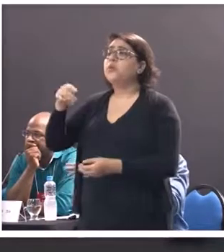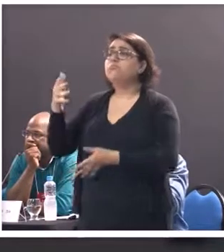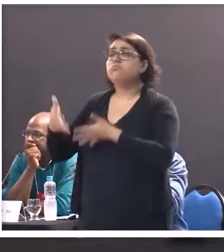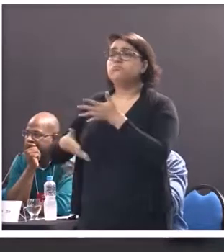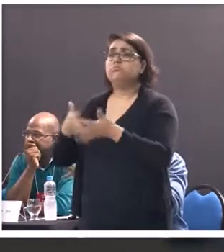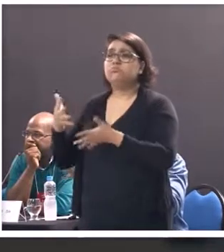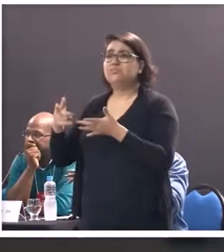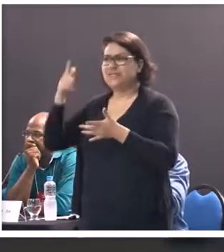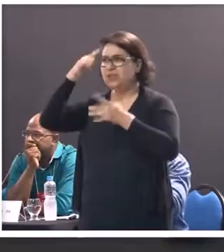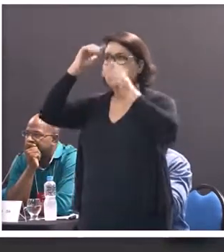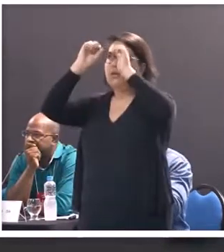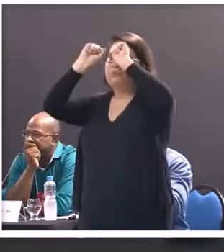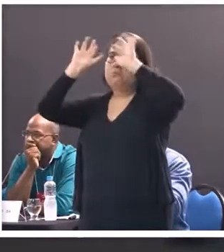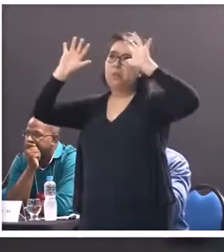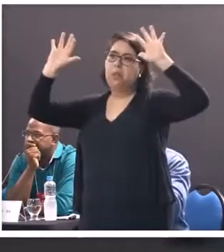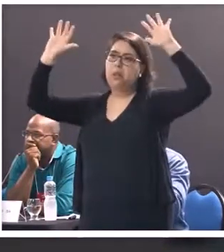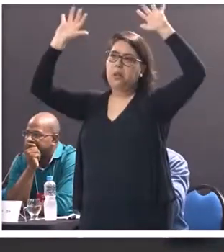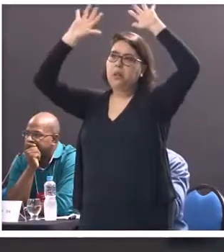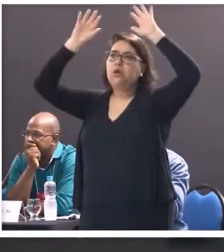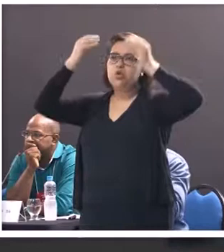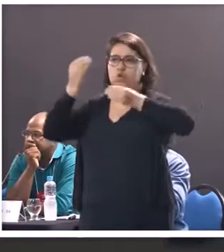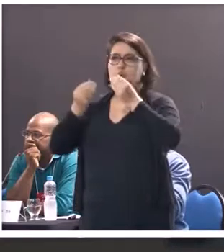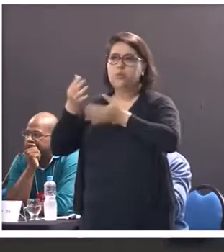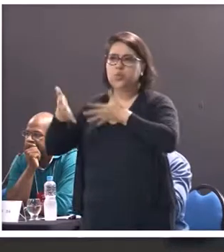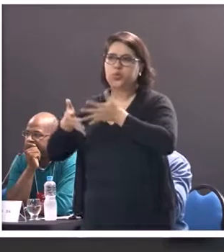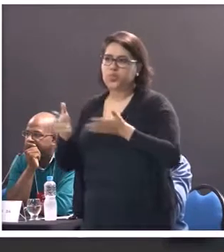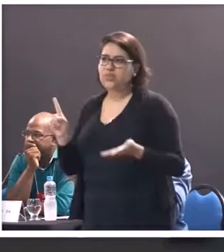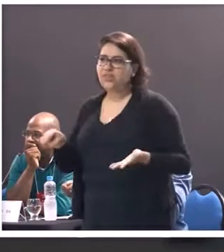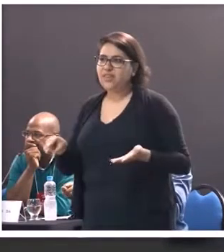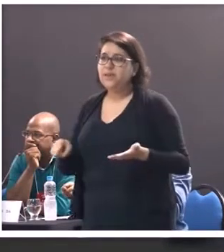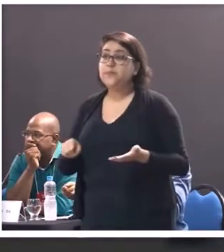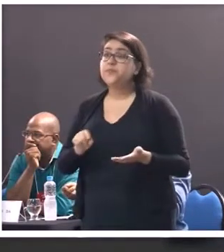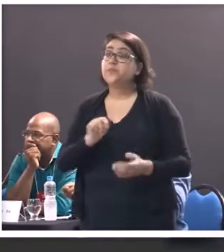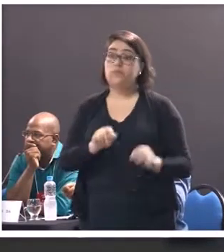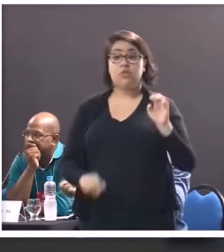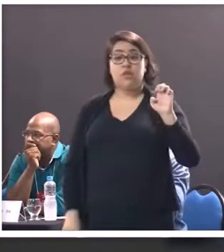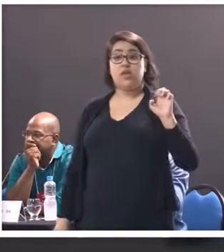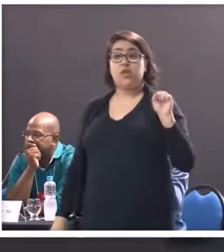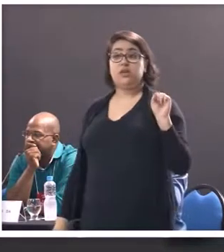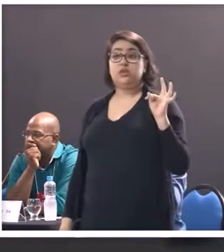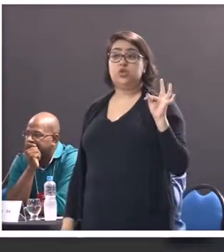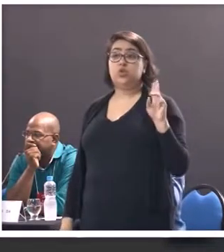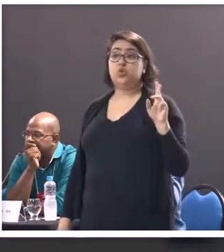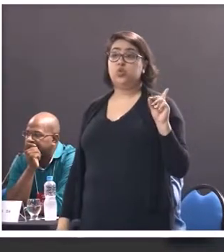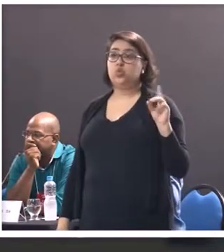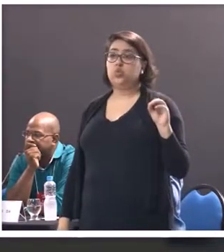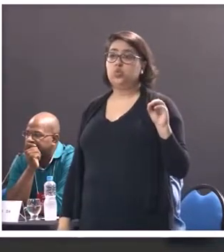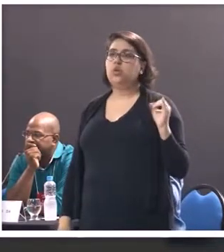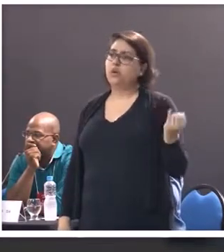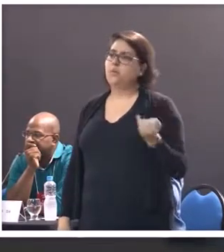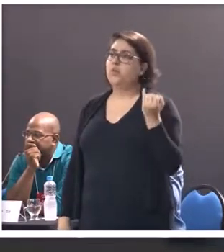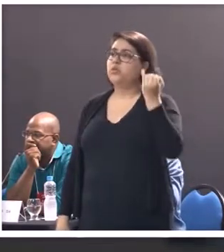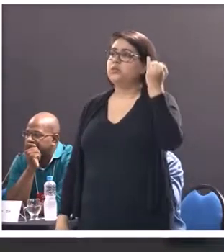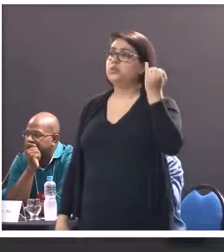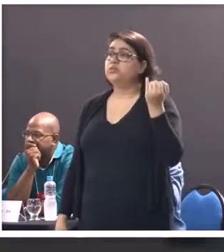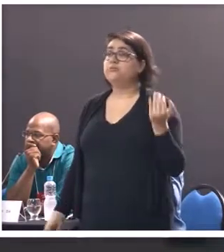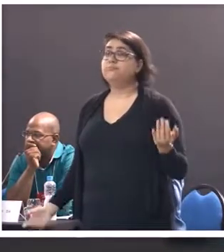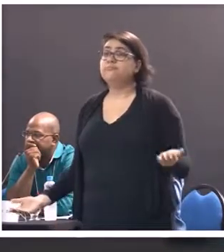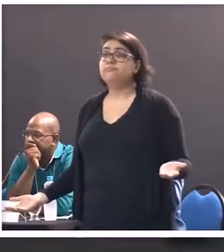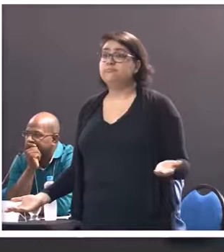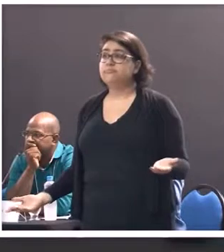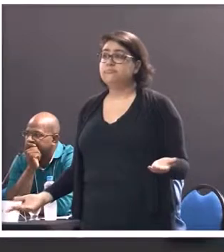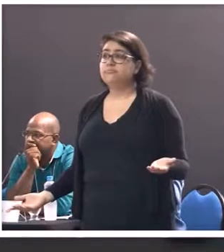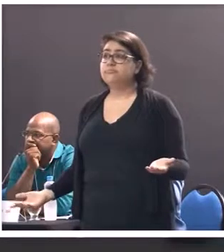Vocês pensaram mentalmente aí como é que faria. Agora, se eu falar assim, o estudo é muito importante.